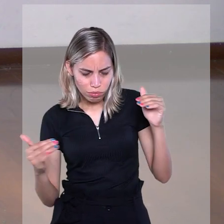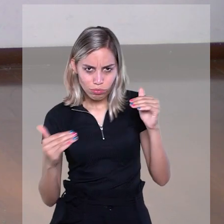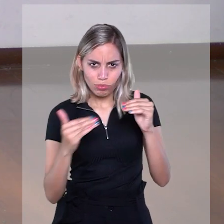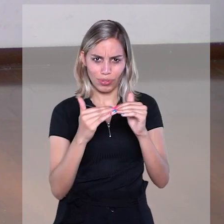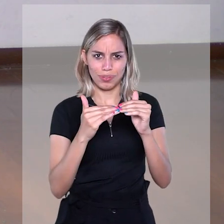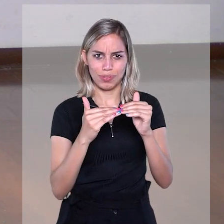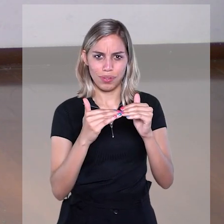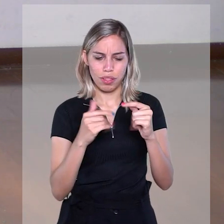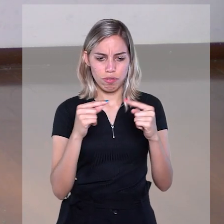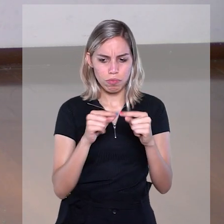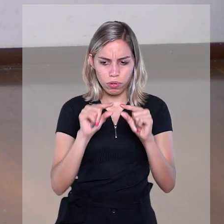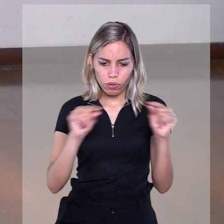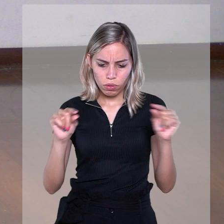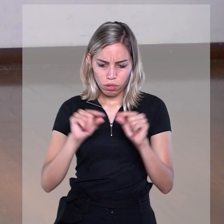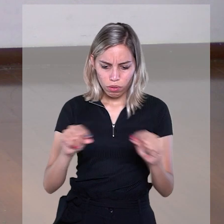daí, não só